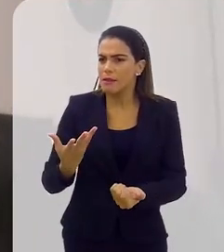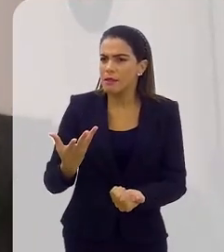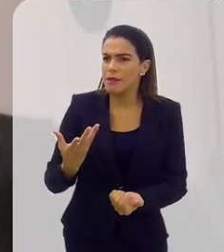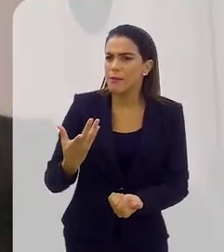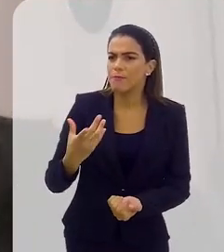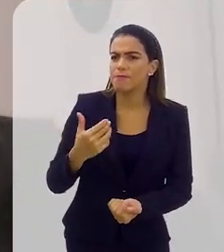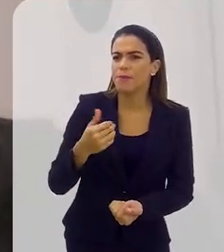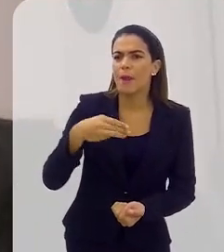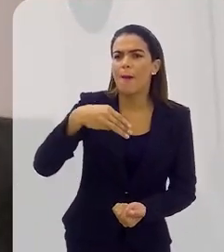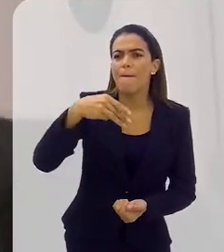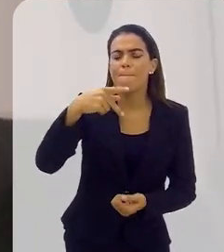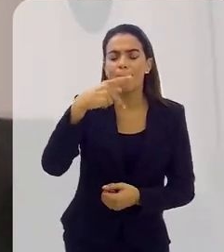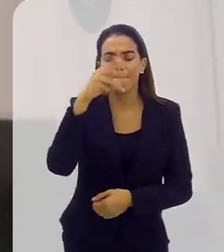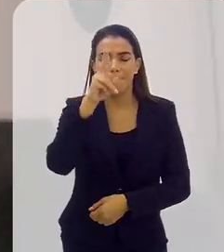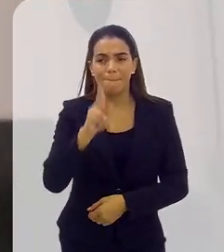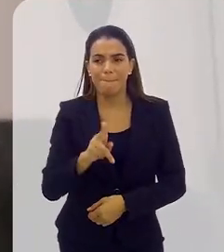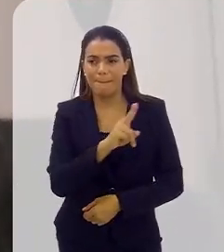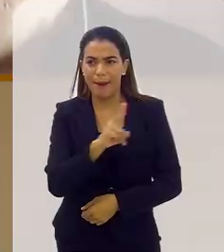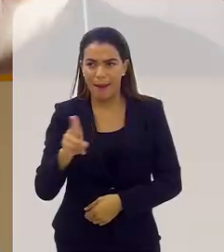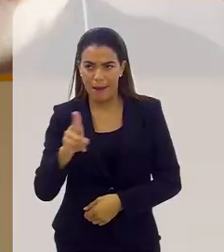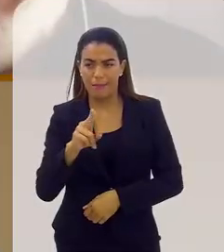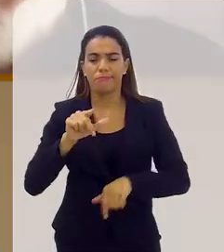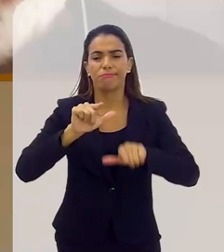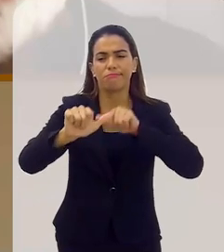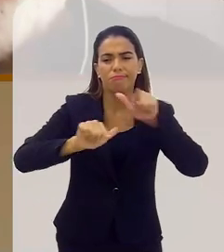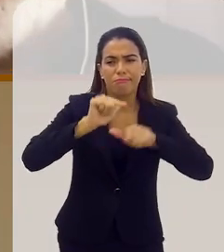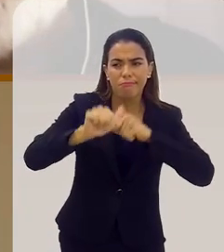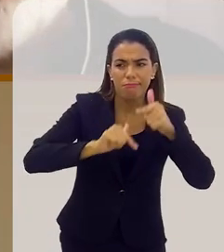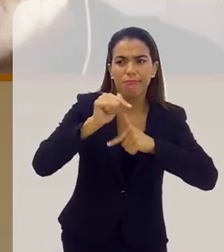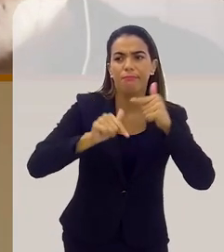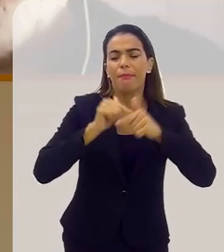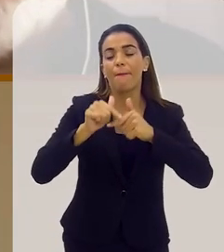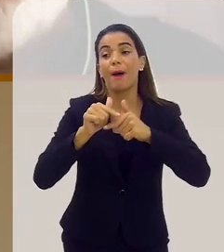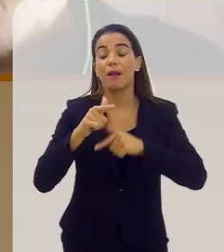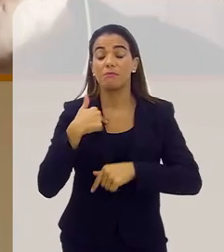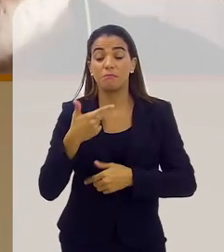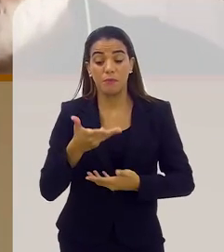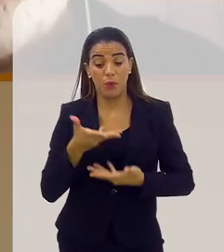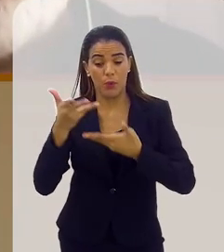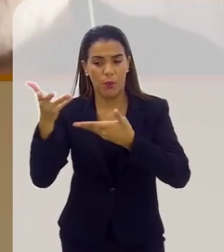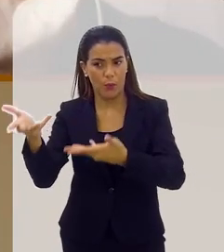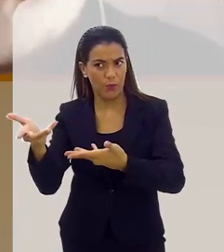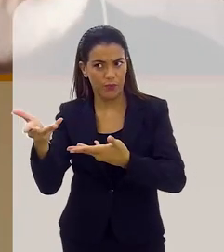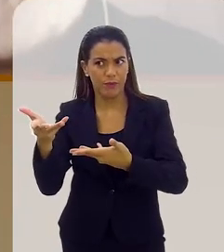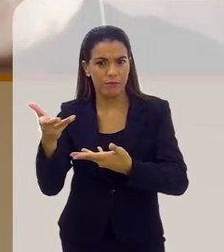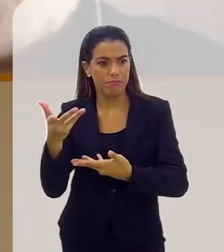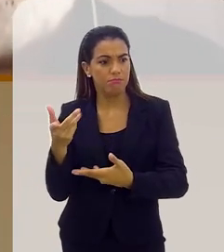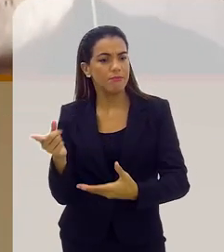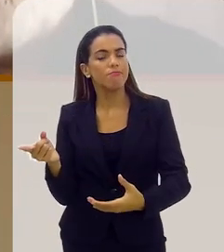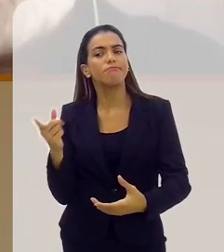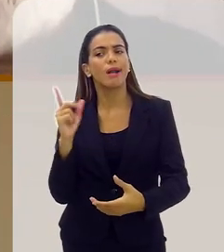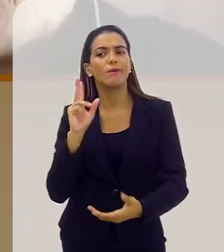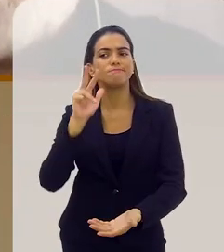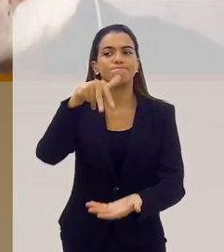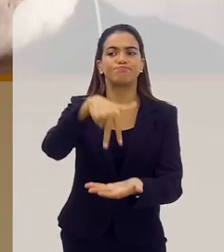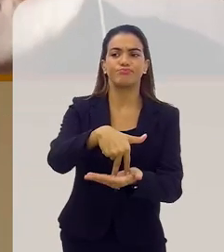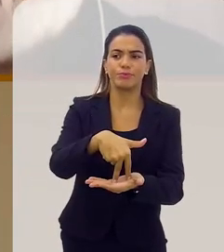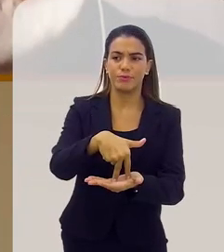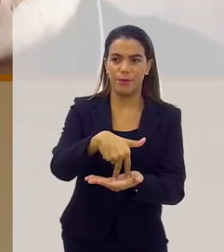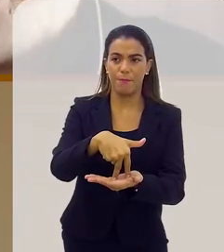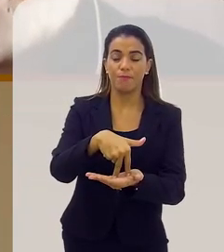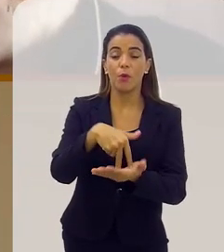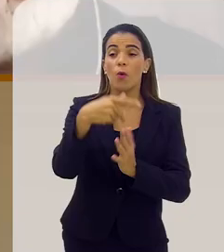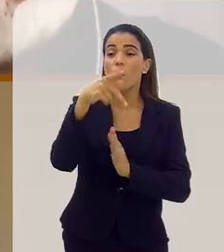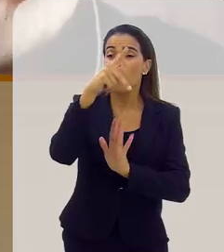11 anos, né, agora 12 anos, trabalha pela Porto da Pedra como presidente de honra, me convidando para assumir o